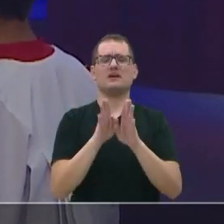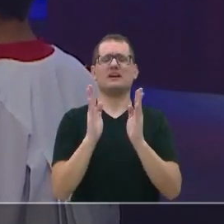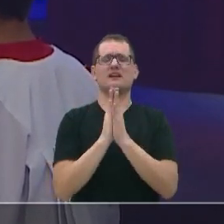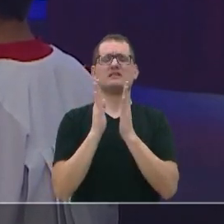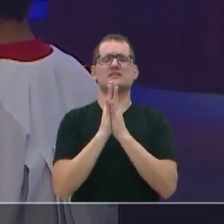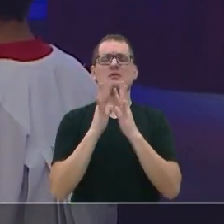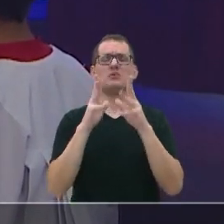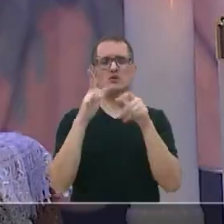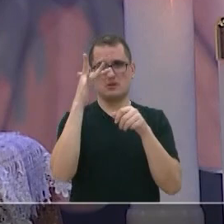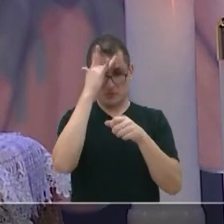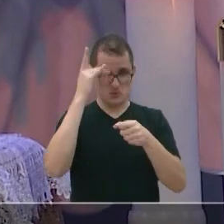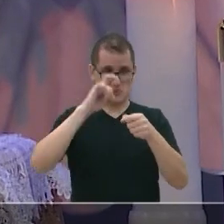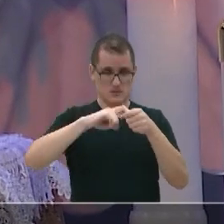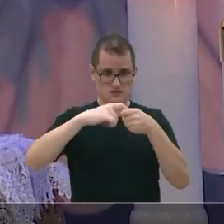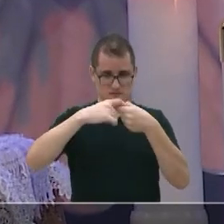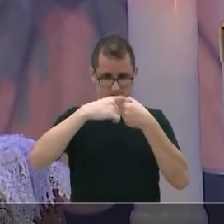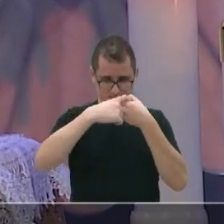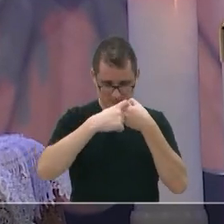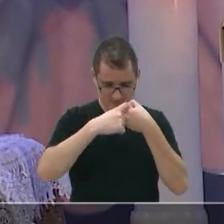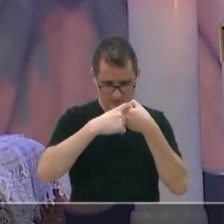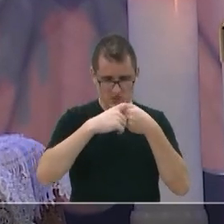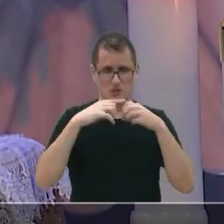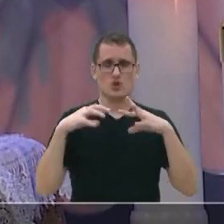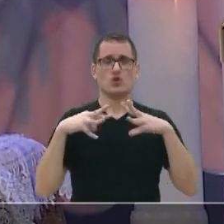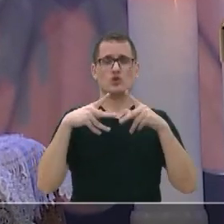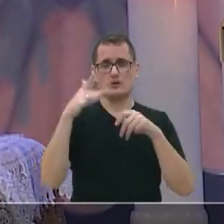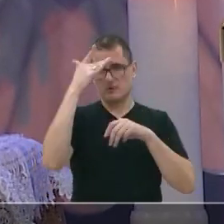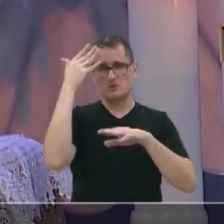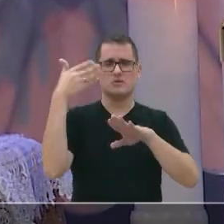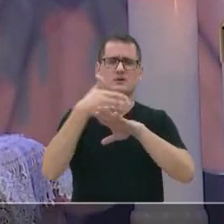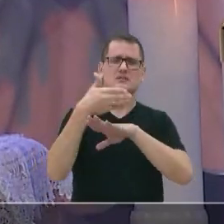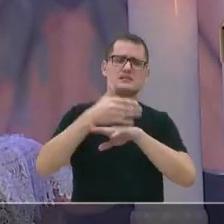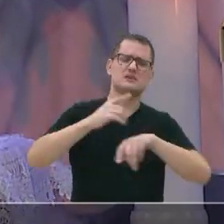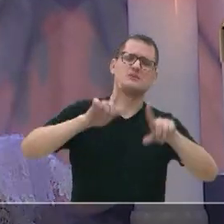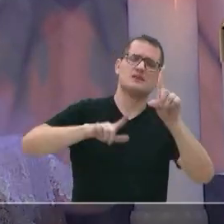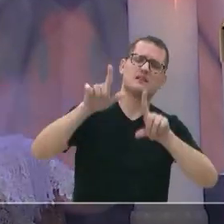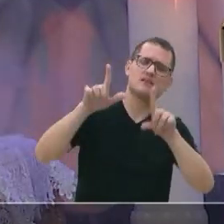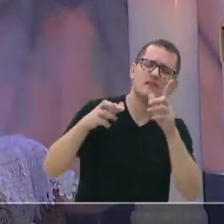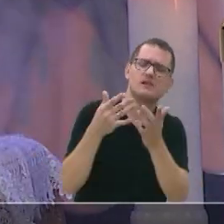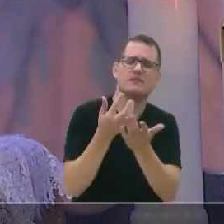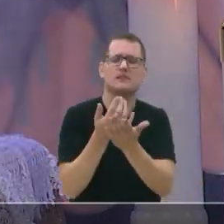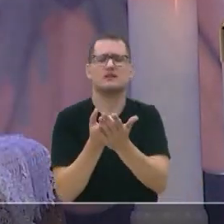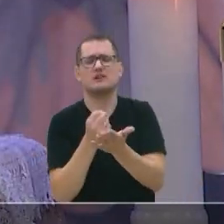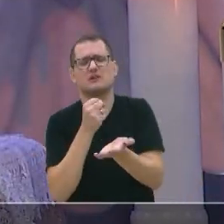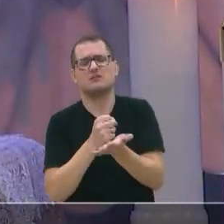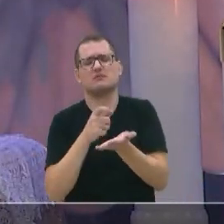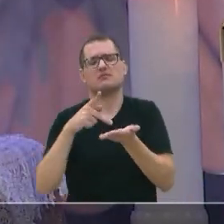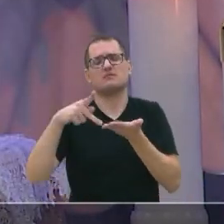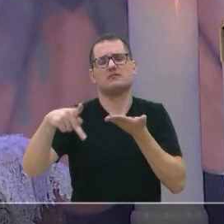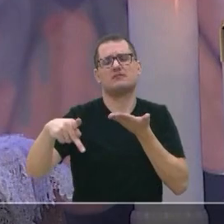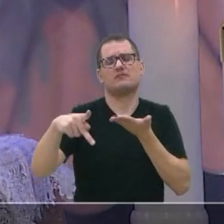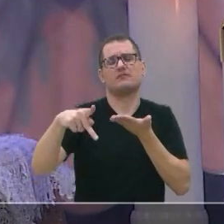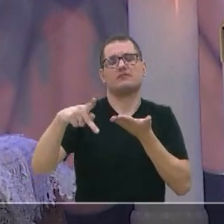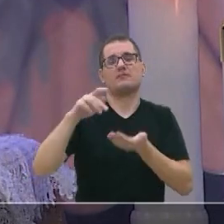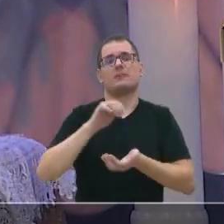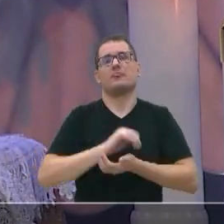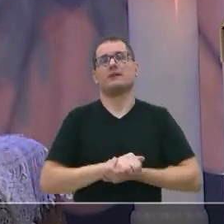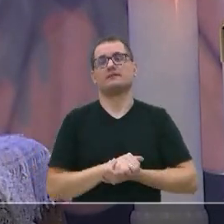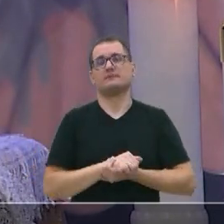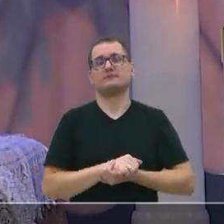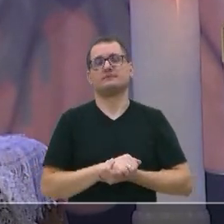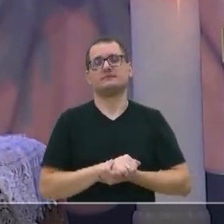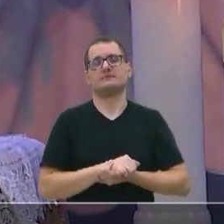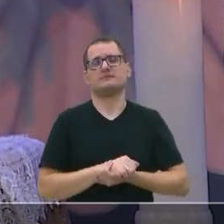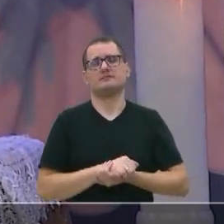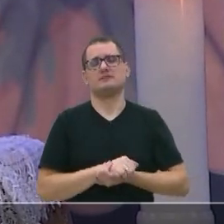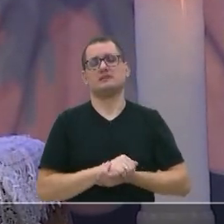obra evangelizar. Por todos que estão pela TV Evangelizar, aplicativos TV Evangelizar Oficial. Você,